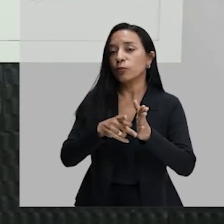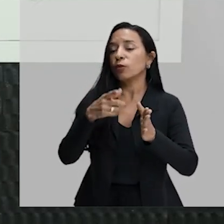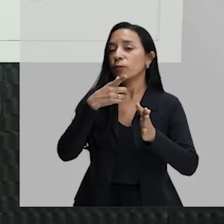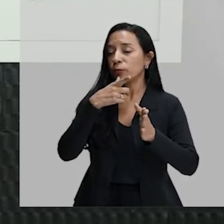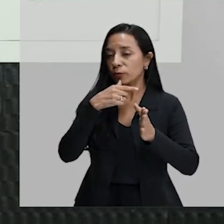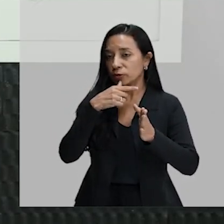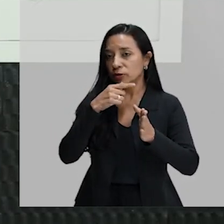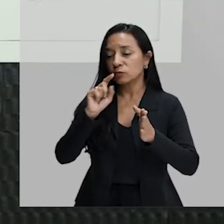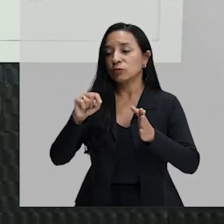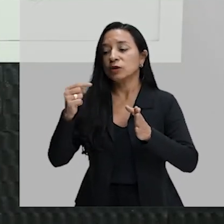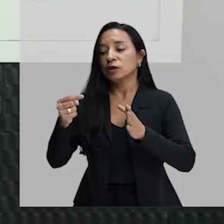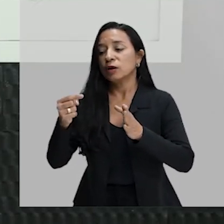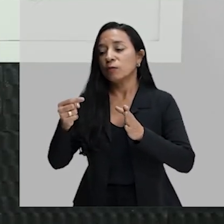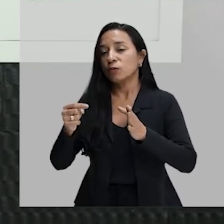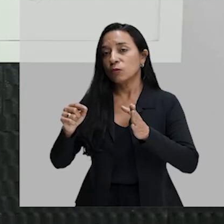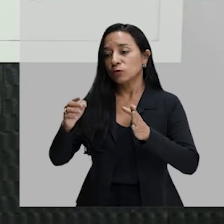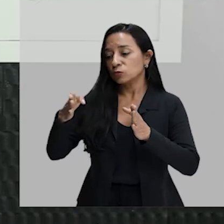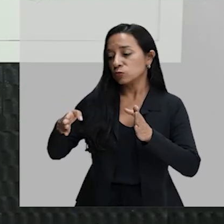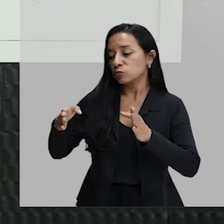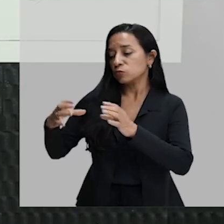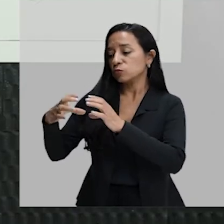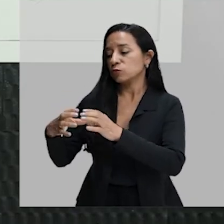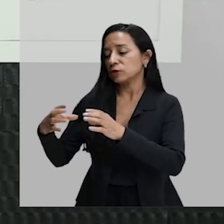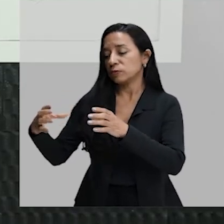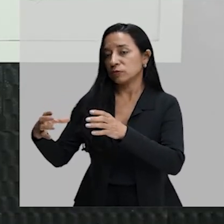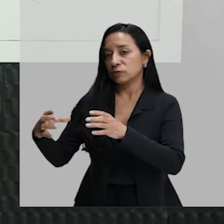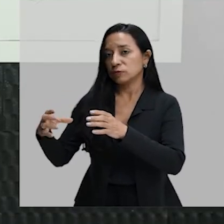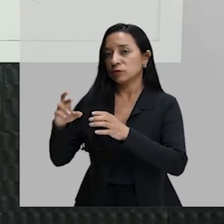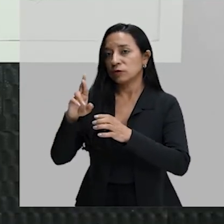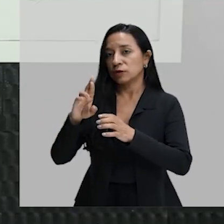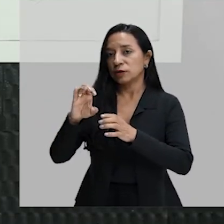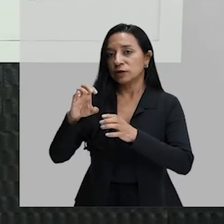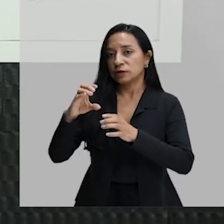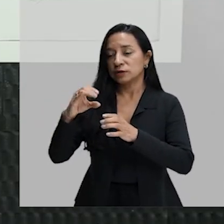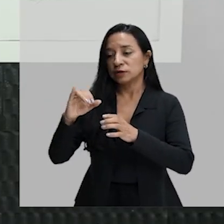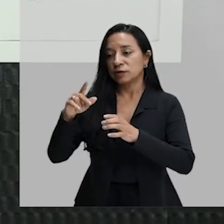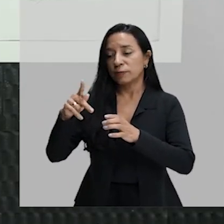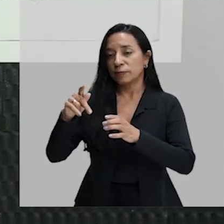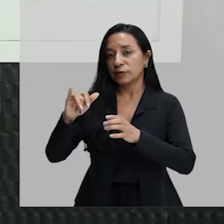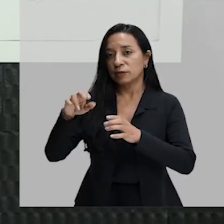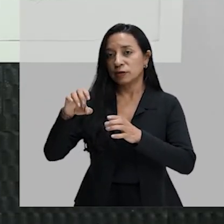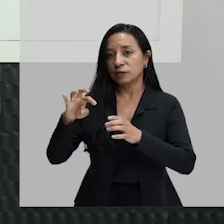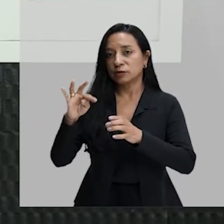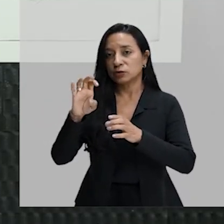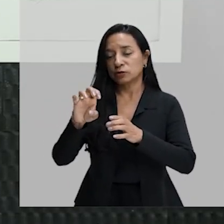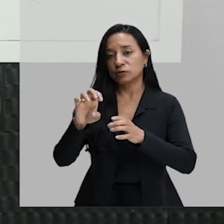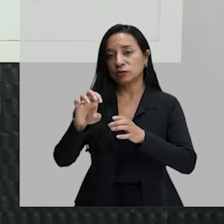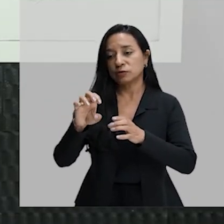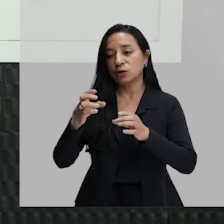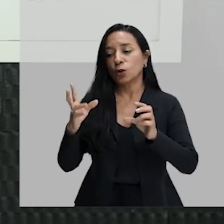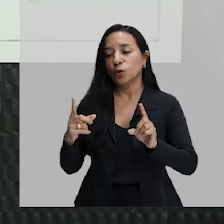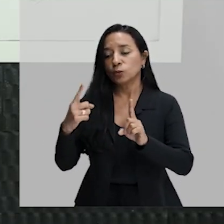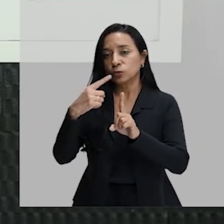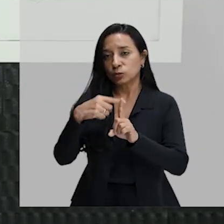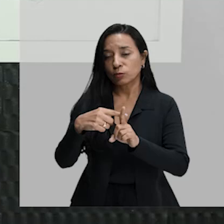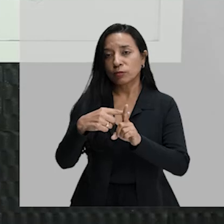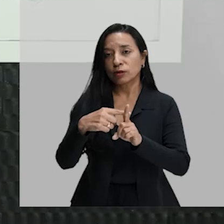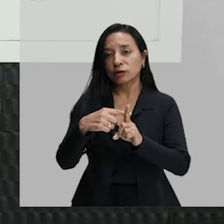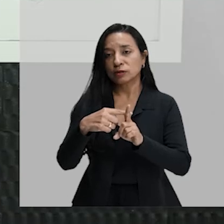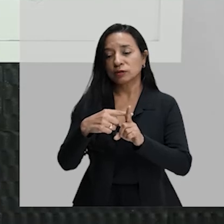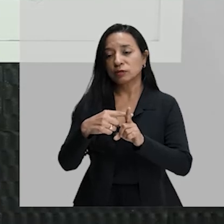tá certo? Então, essas duas fases somadas dá o que nós chamamos de dilatação real